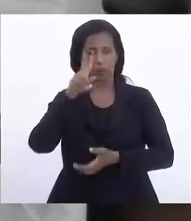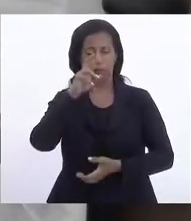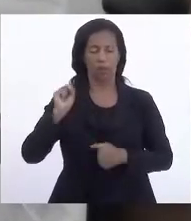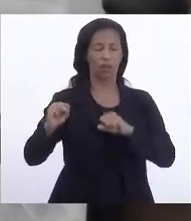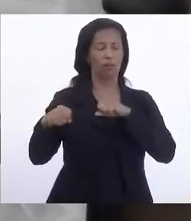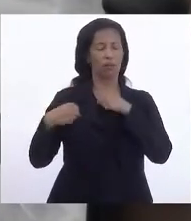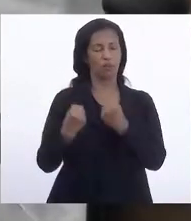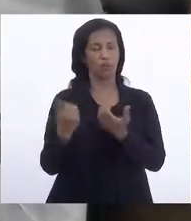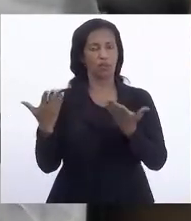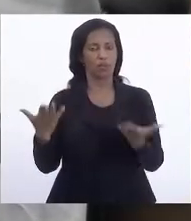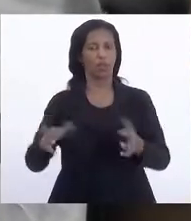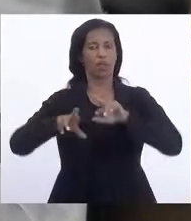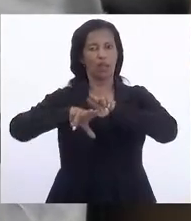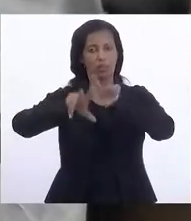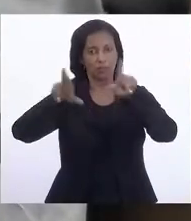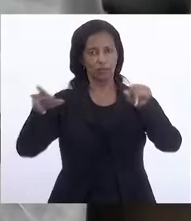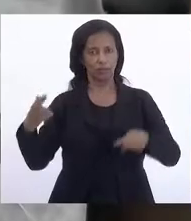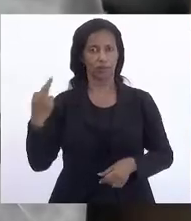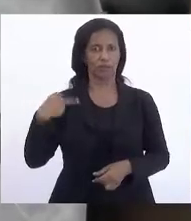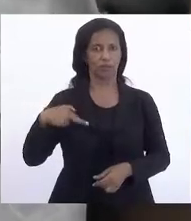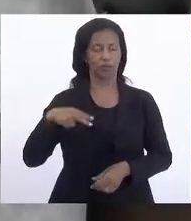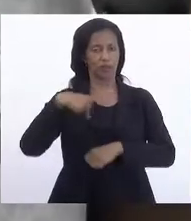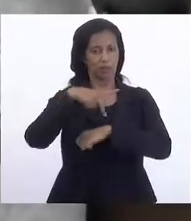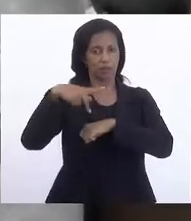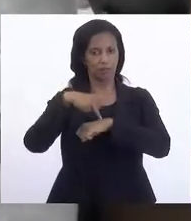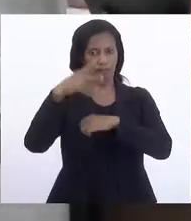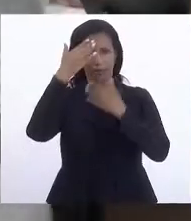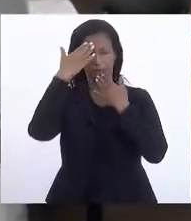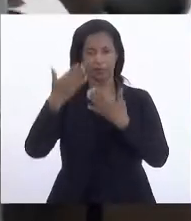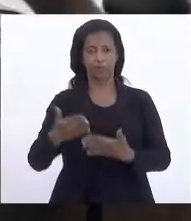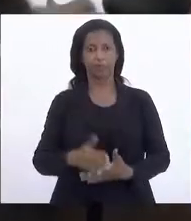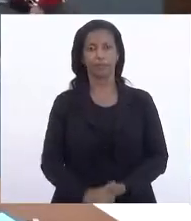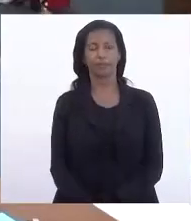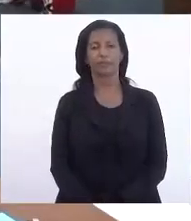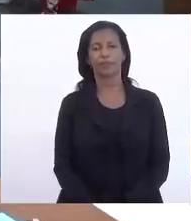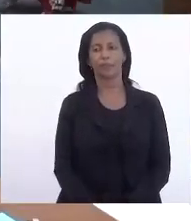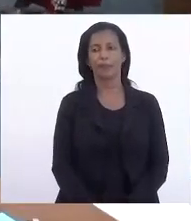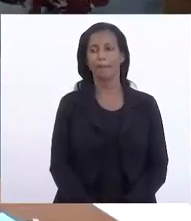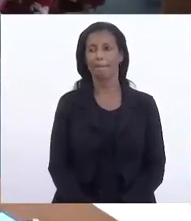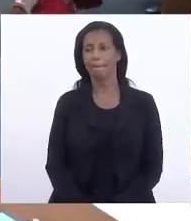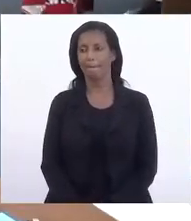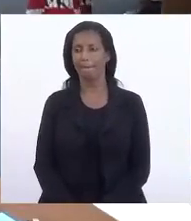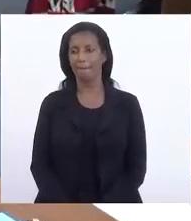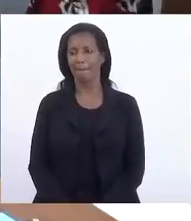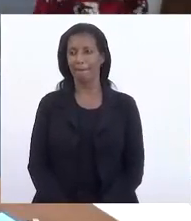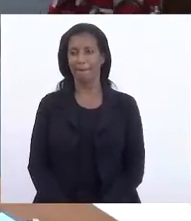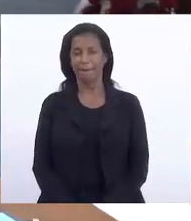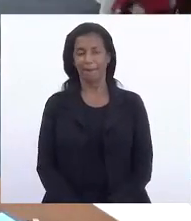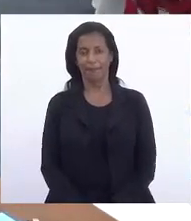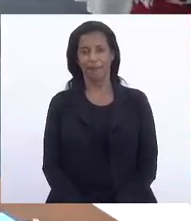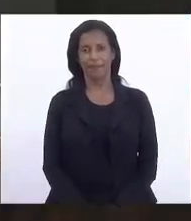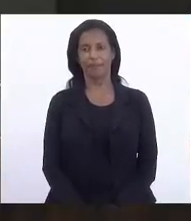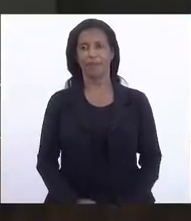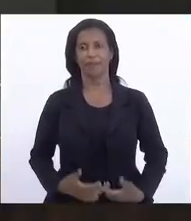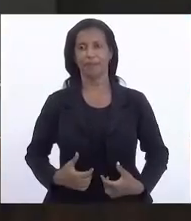que é a diversidade religiosa no nosso país. Obrigada. Deixa eu dar um